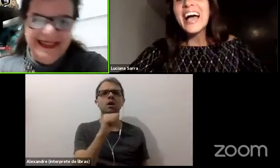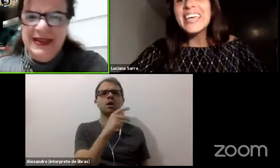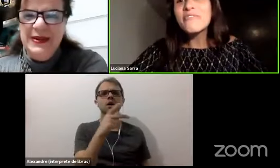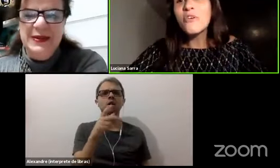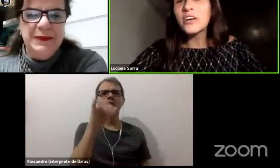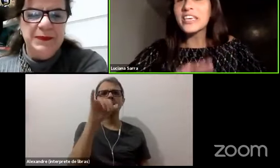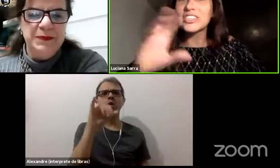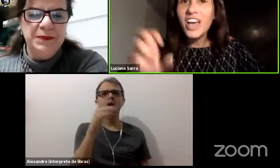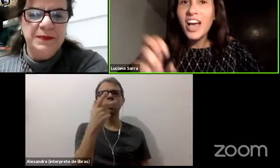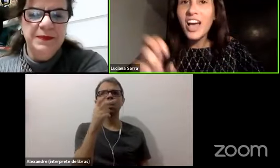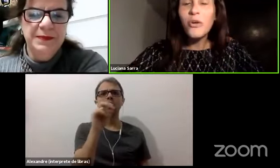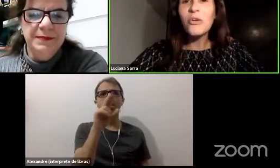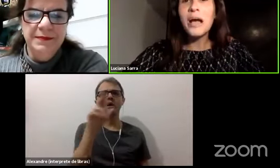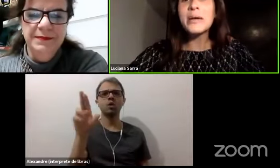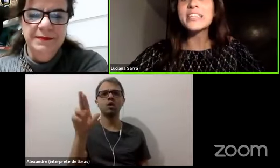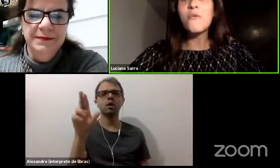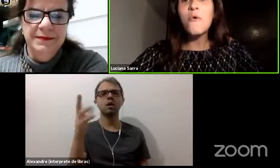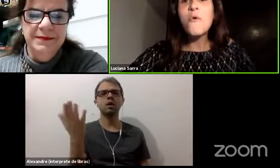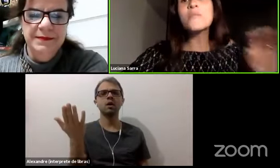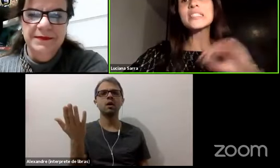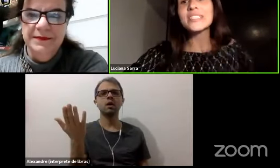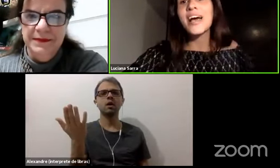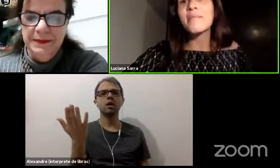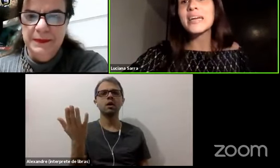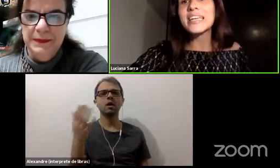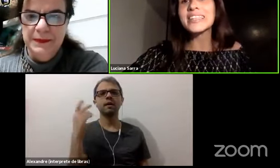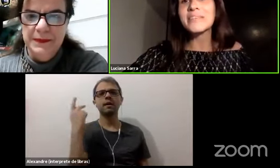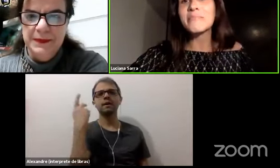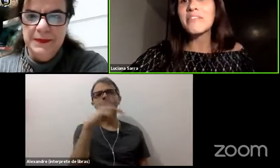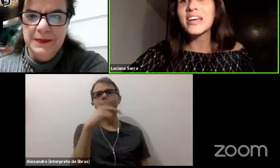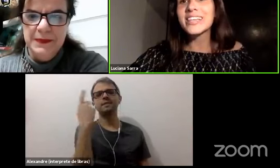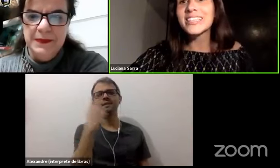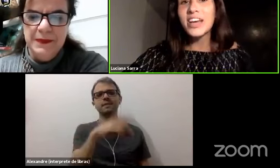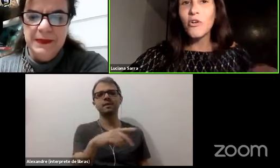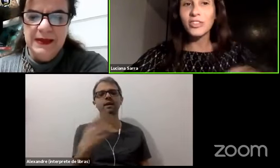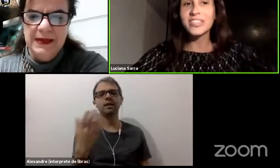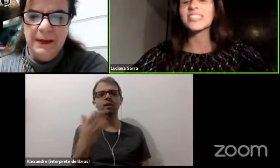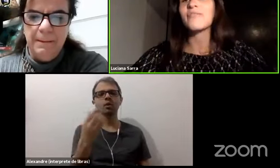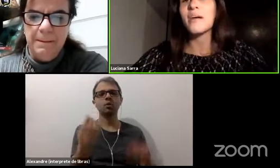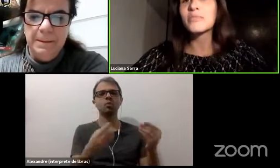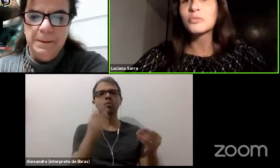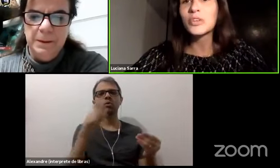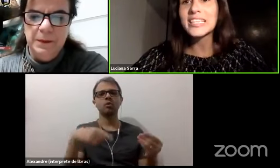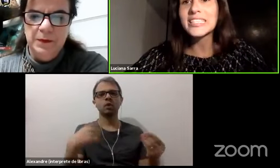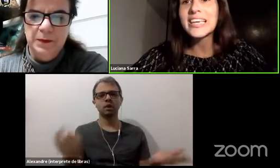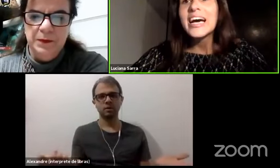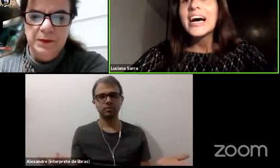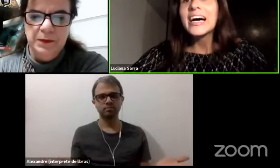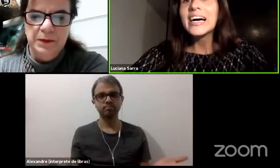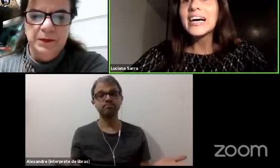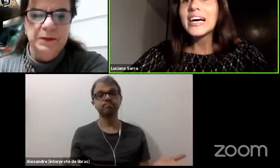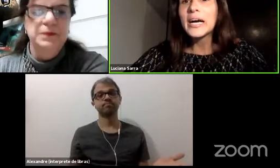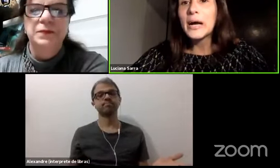E aí vou aqui já colocar mais algumas, a Marina também vai trazer outras, tivemos muitas.